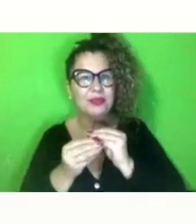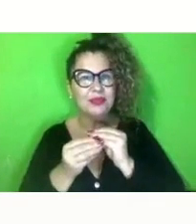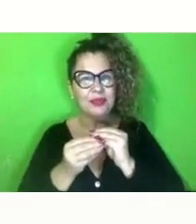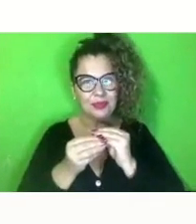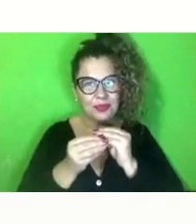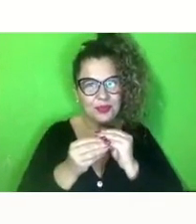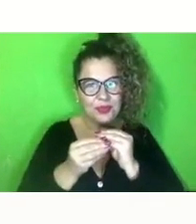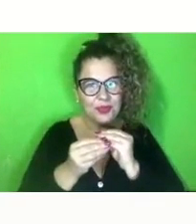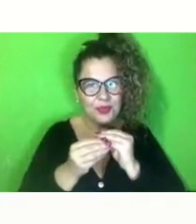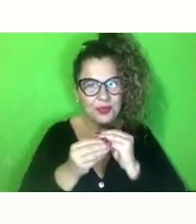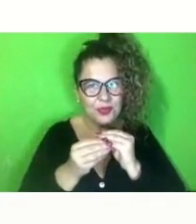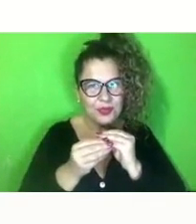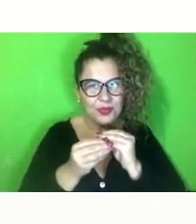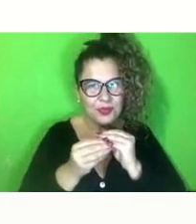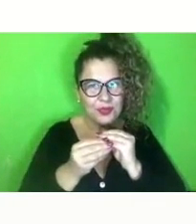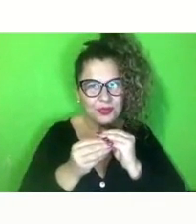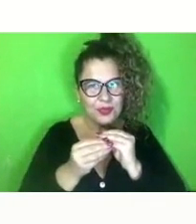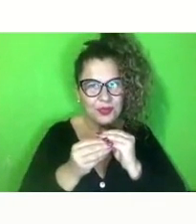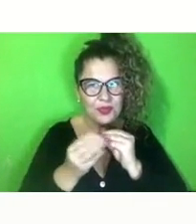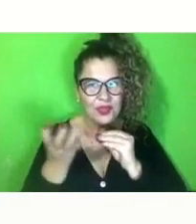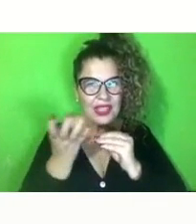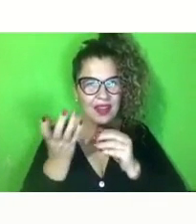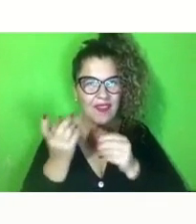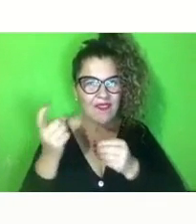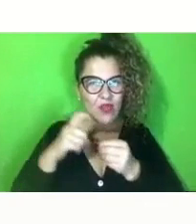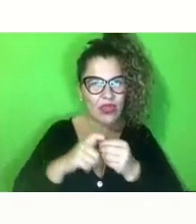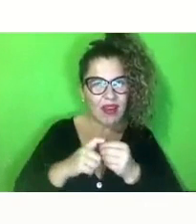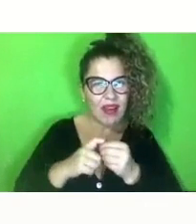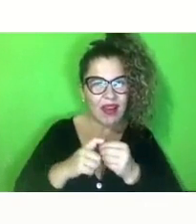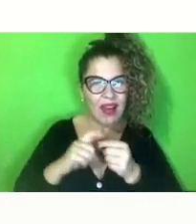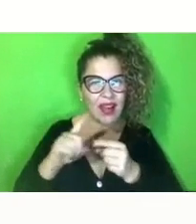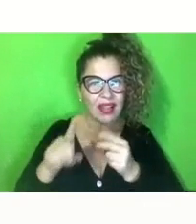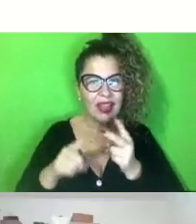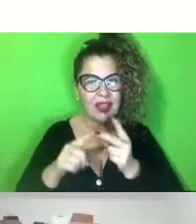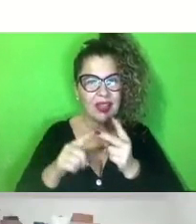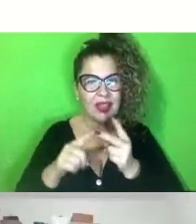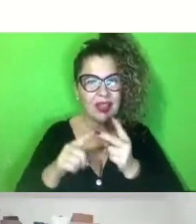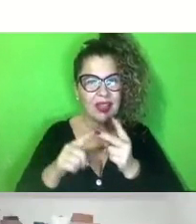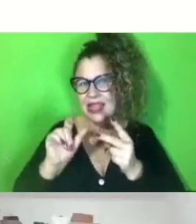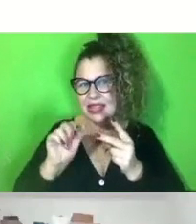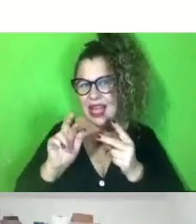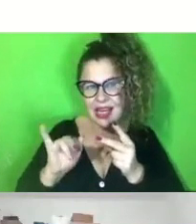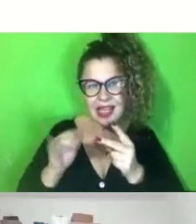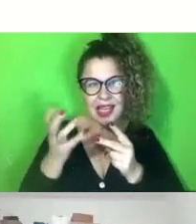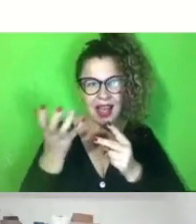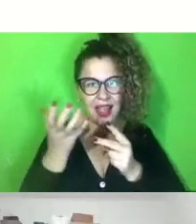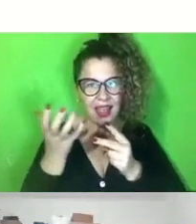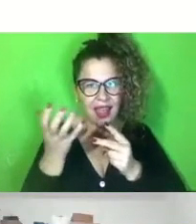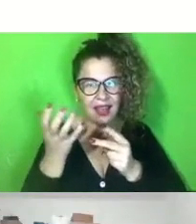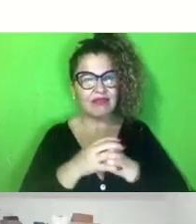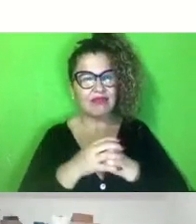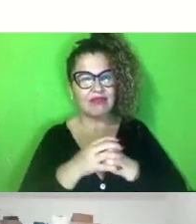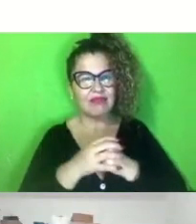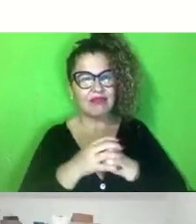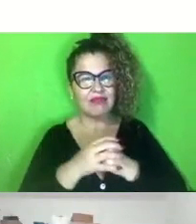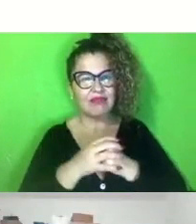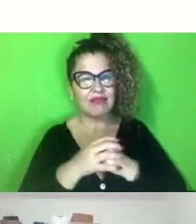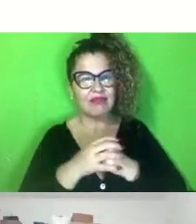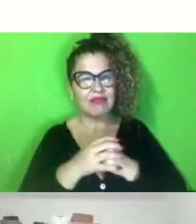Você gostaria de retomar a sua fala e na sequência a gente ouviu o Idari? Sim. É, bom, o Sebastião já entrou,